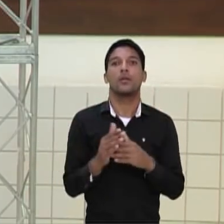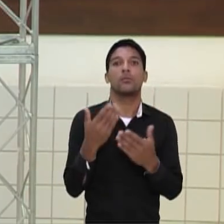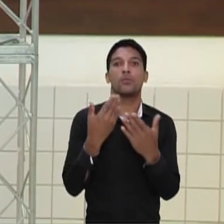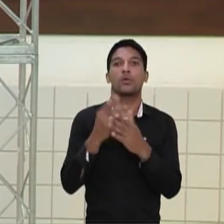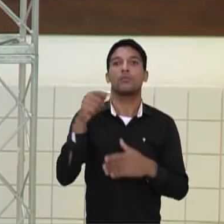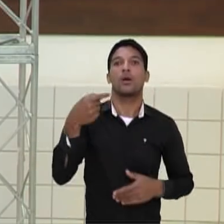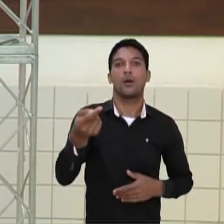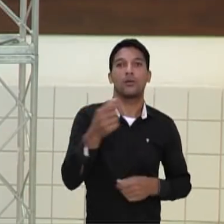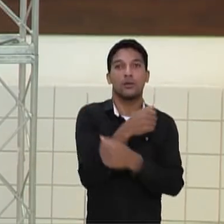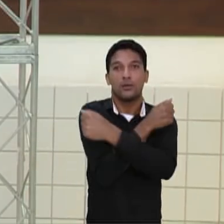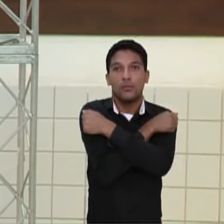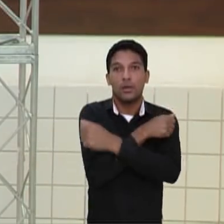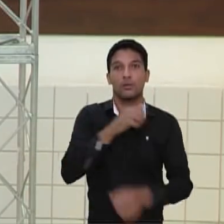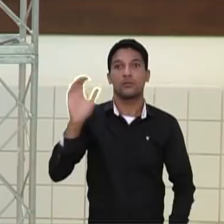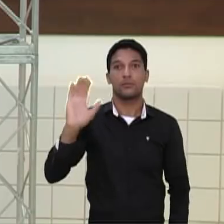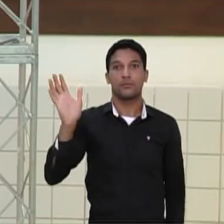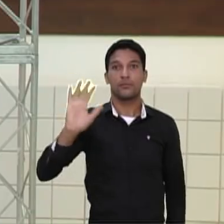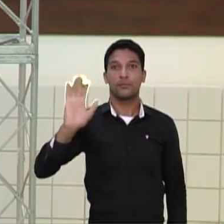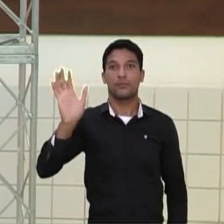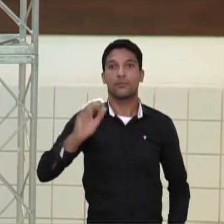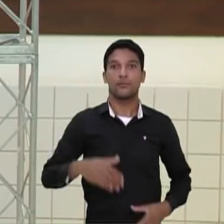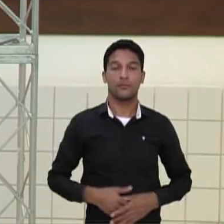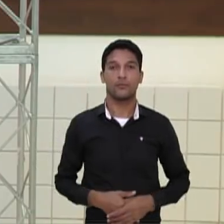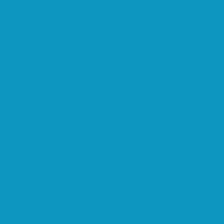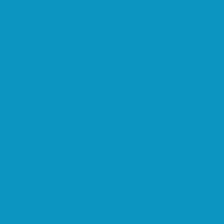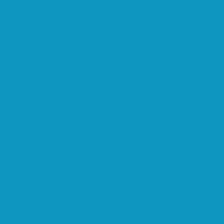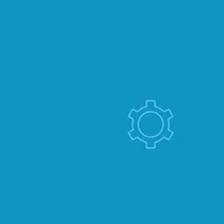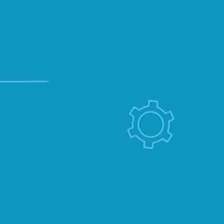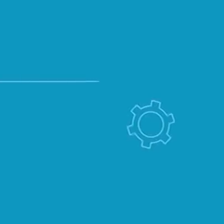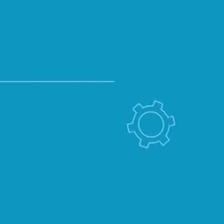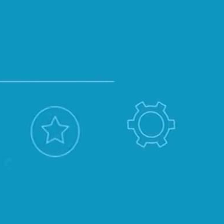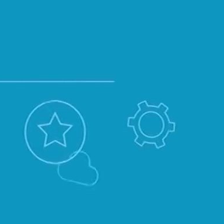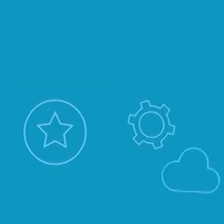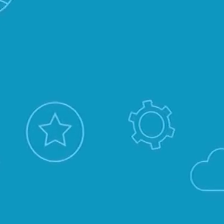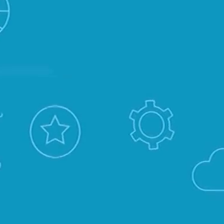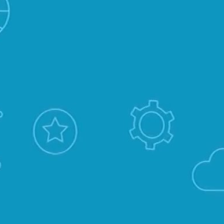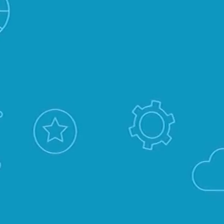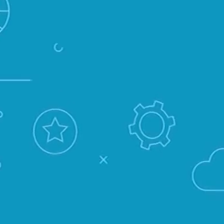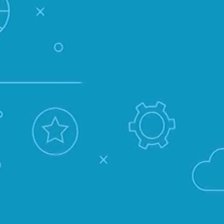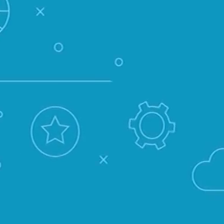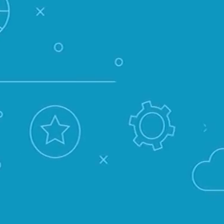a próxima aula e um abraço para vocês e